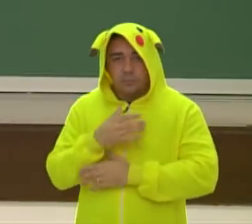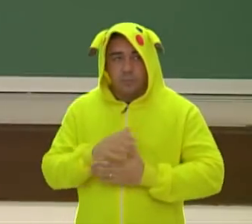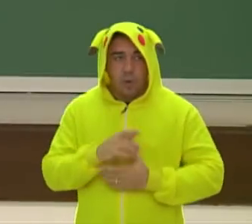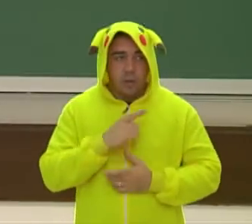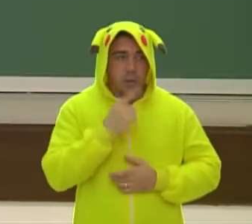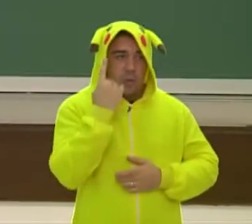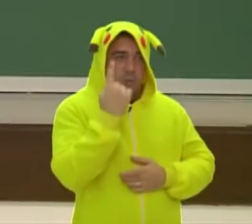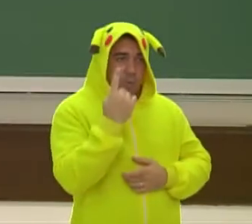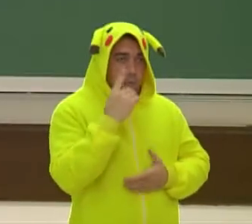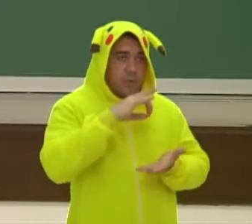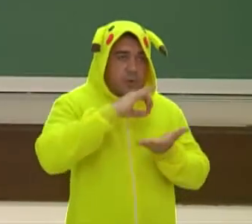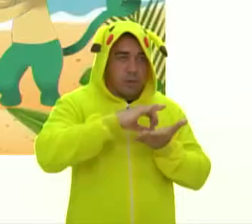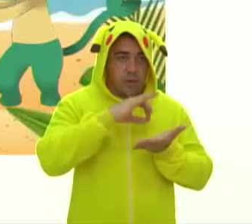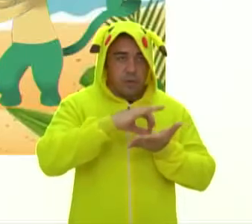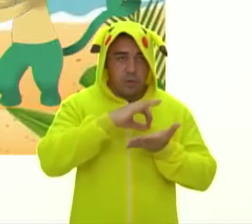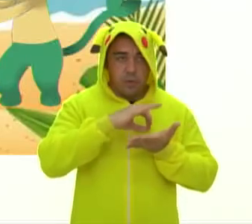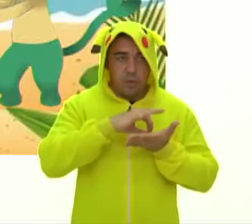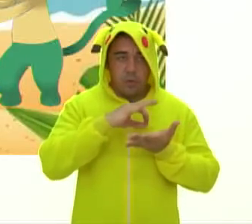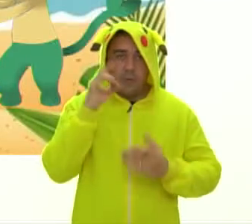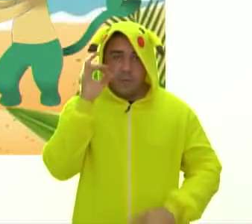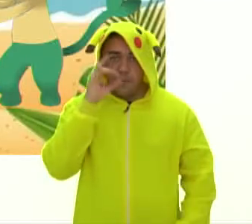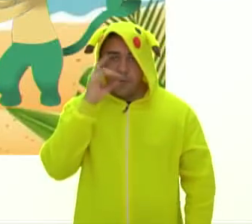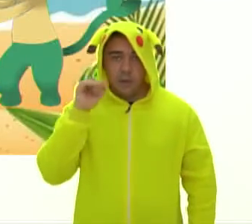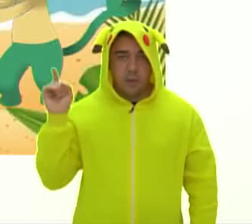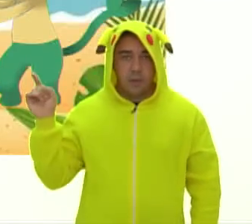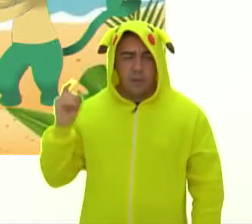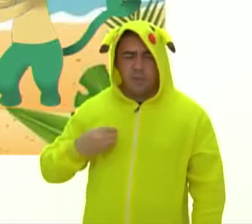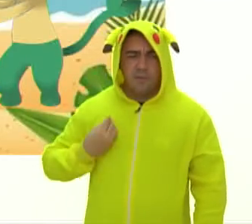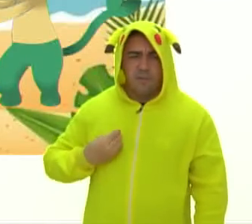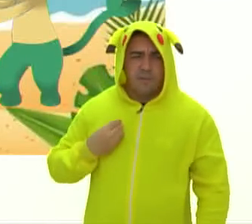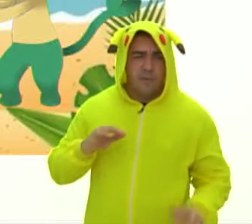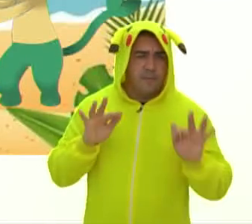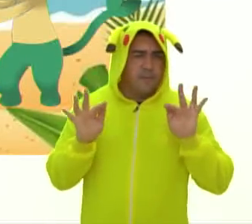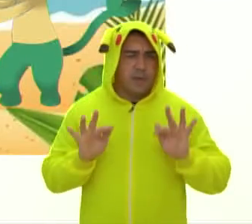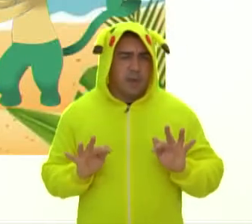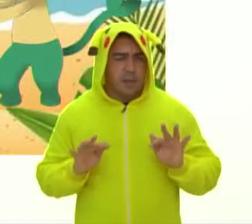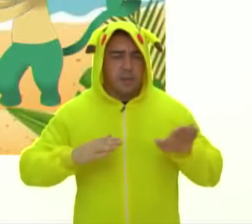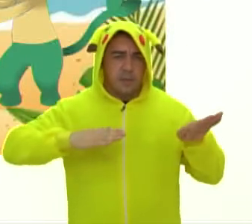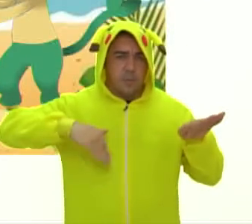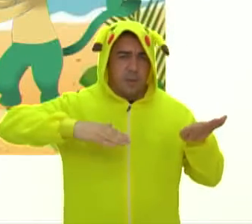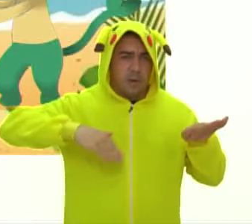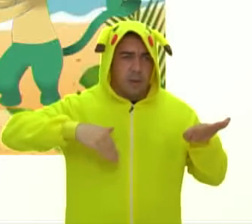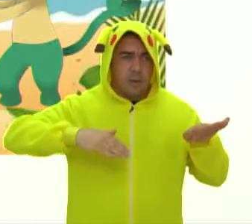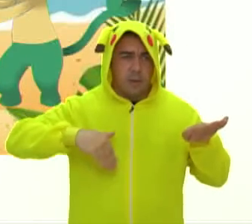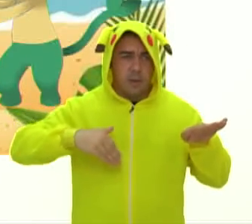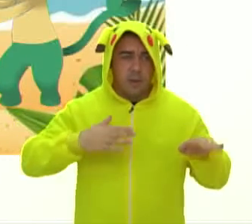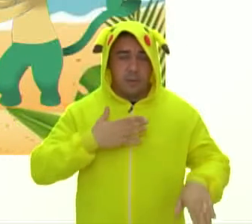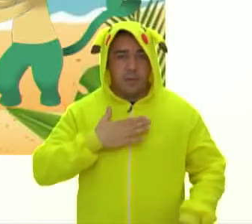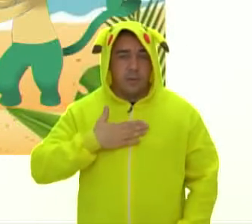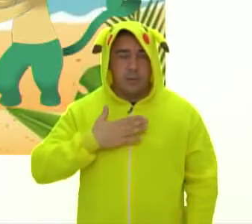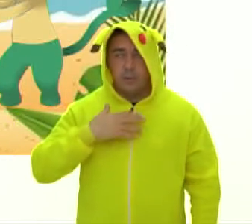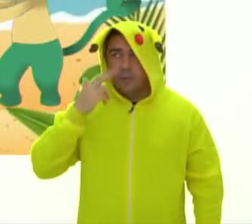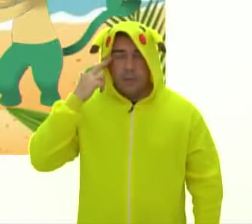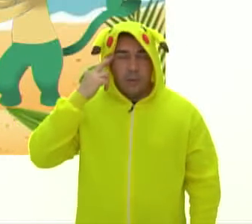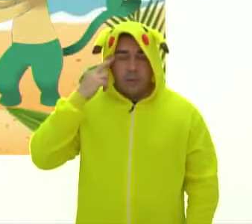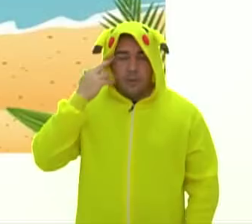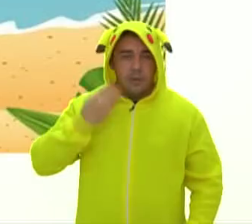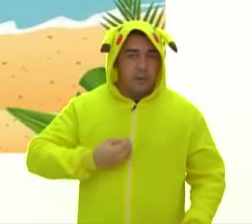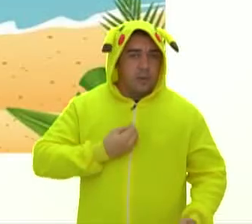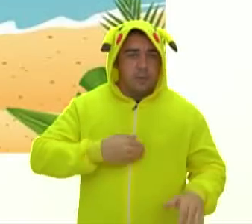original. Tem esses pokémons verdinhos, bonitinhos, vivendo bem felizes na praia, né? Meu sonho aqui, ó, viver na praia bem